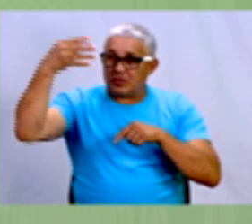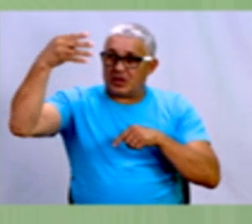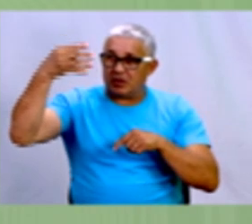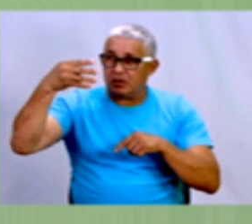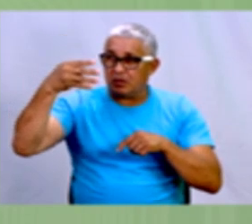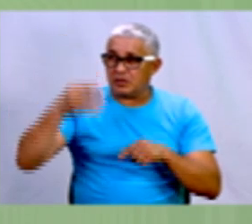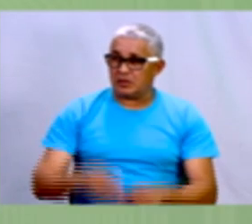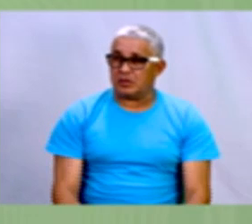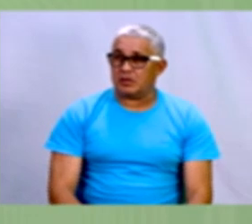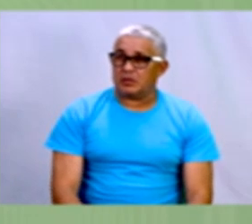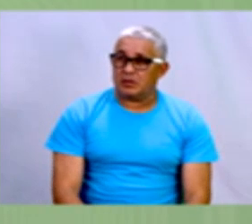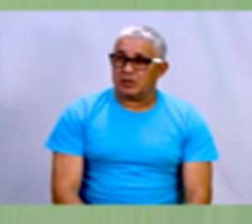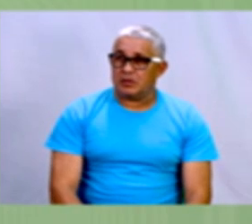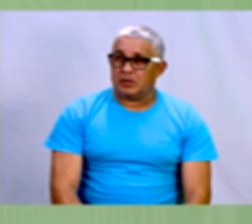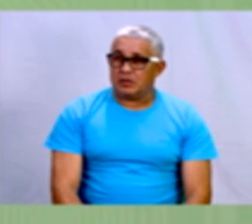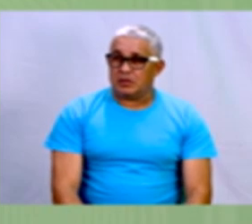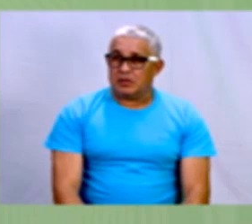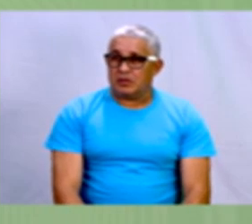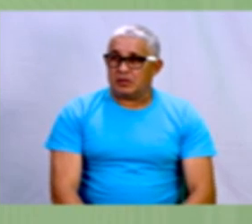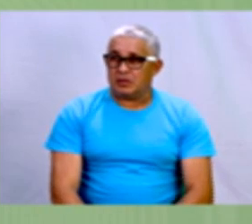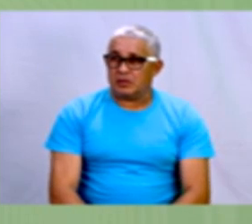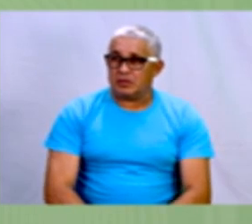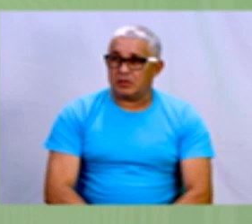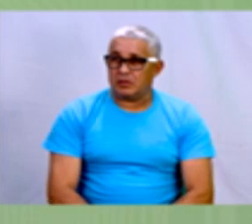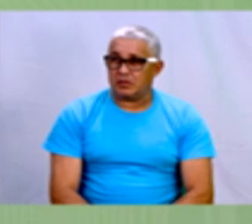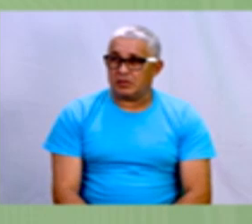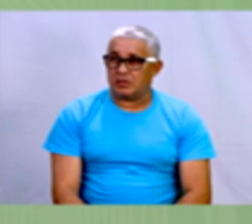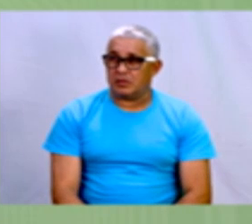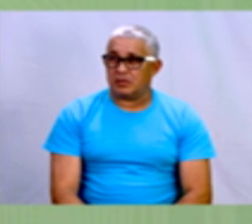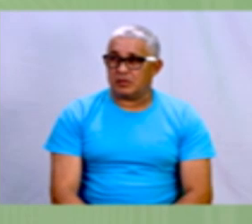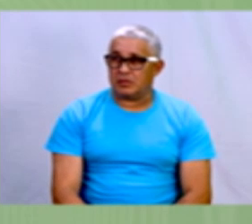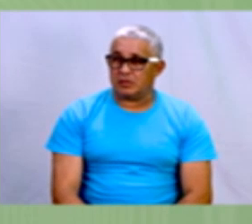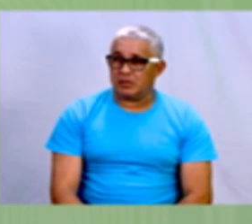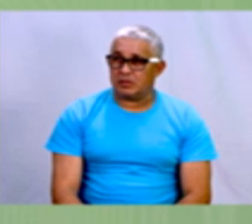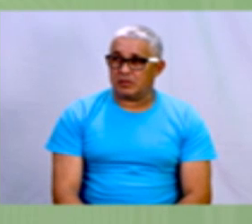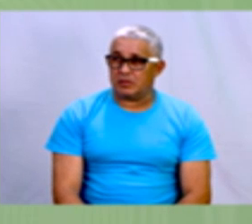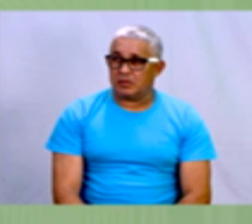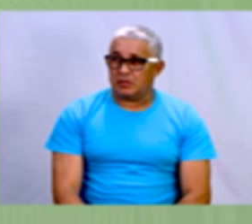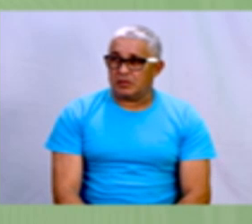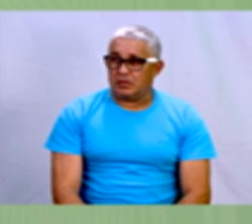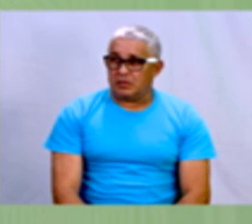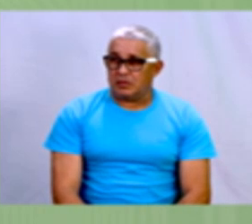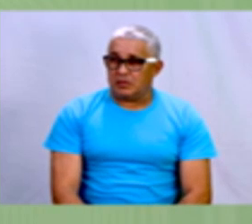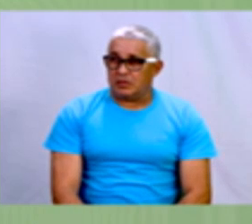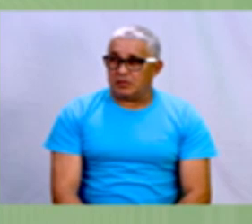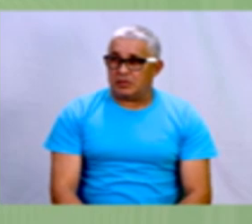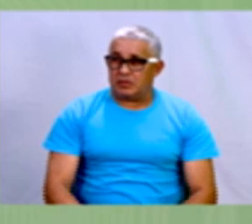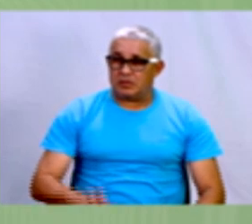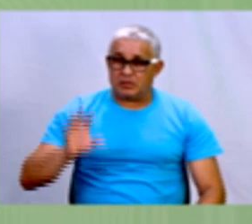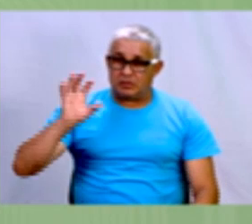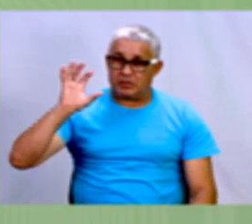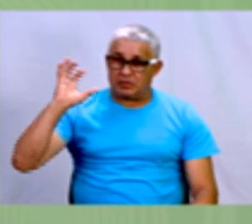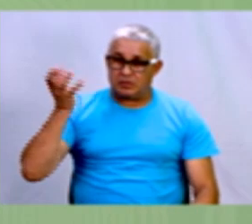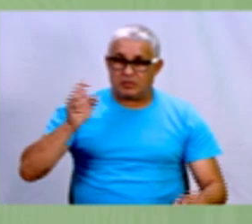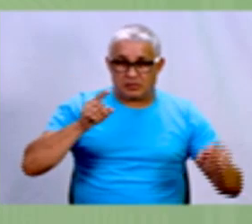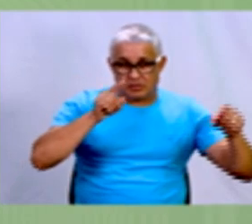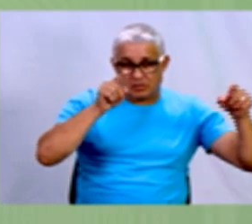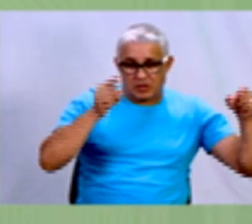vezes 1,10 elevado a 4. Agora, primeiro, vamos resolver essas potências